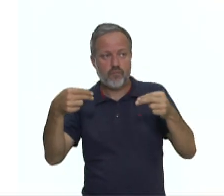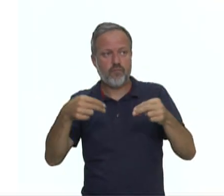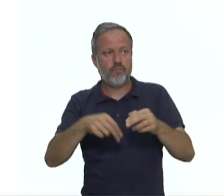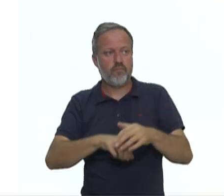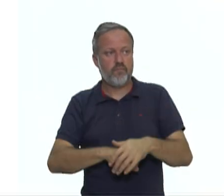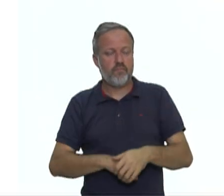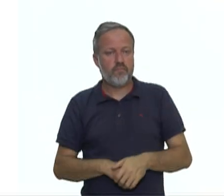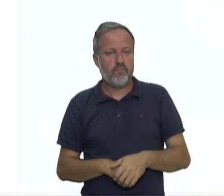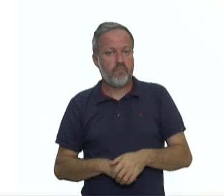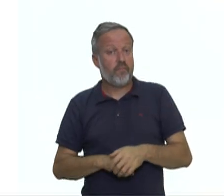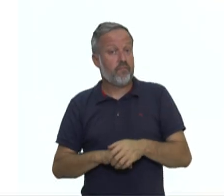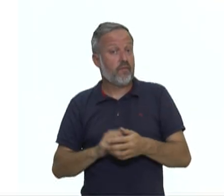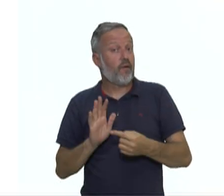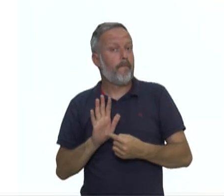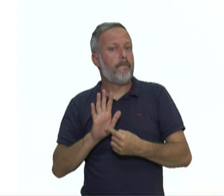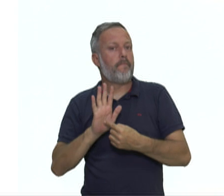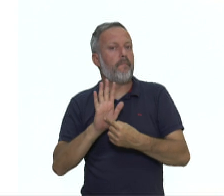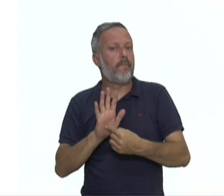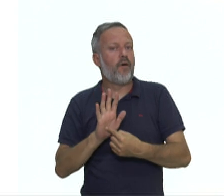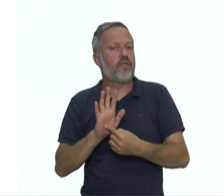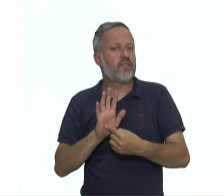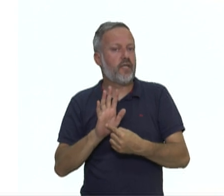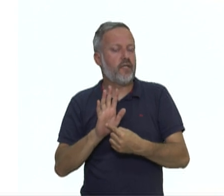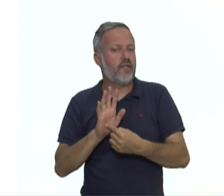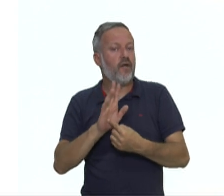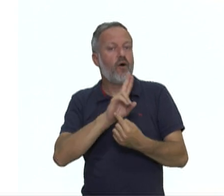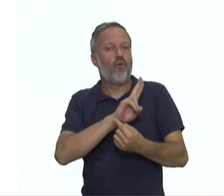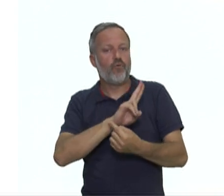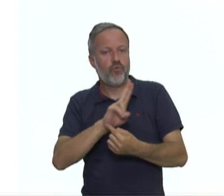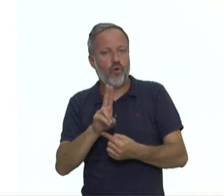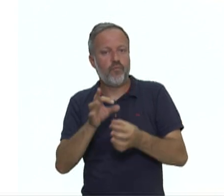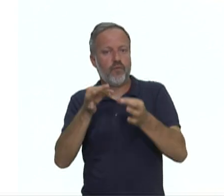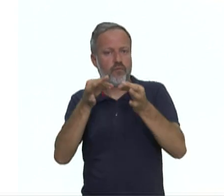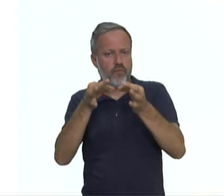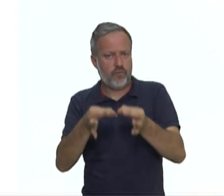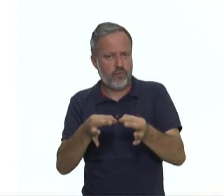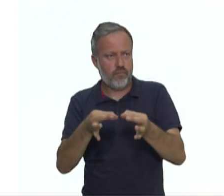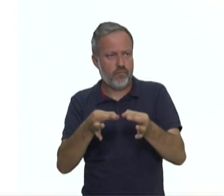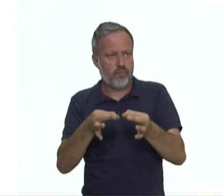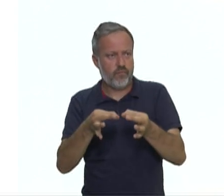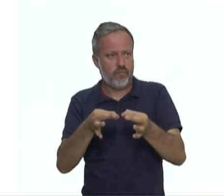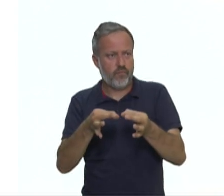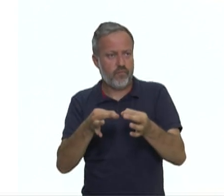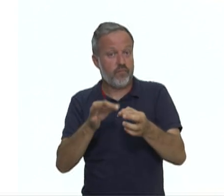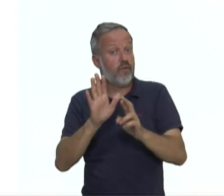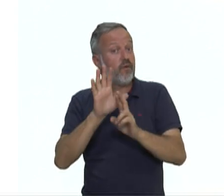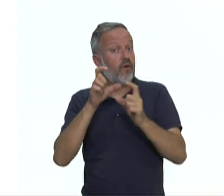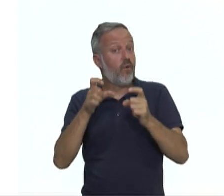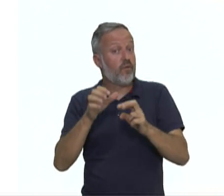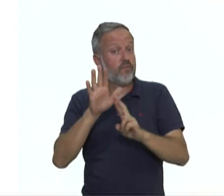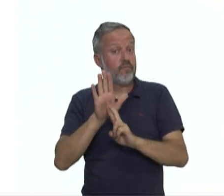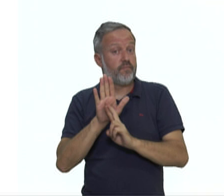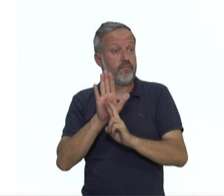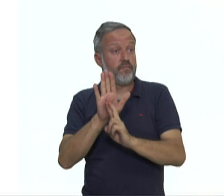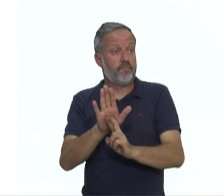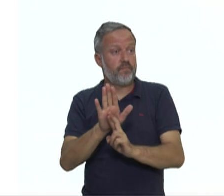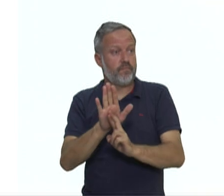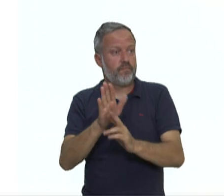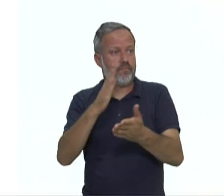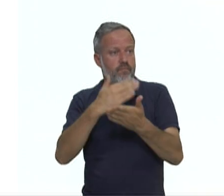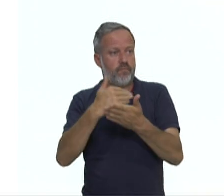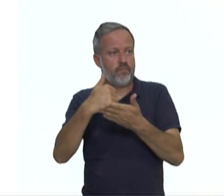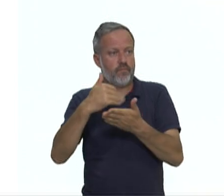Tem uma simbologia adequada, ou seja, símbolos corretos e uma maneira de usar esses símbolos para representar isso.